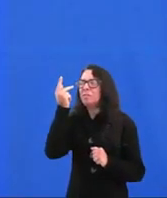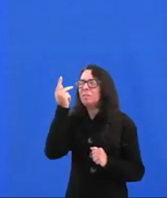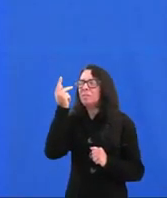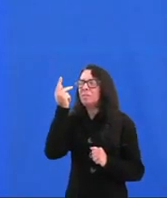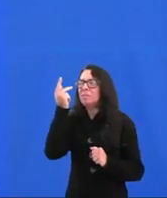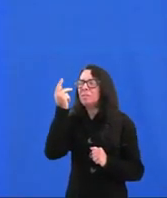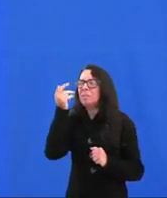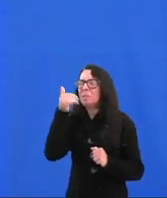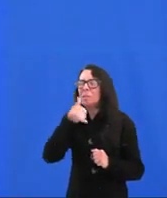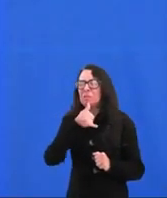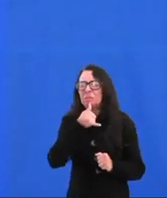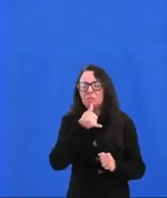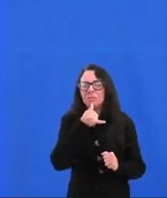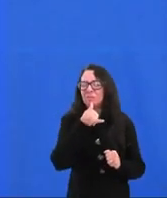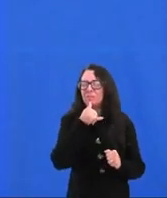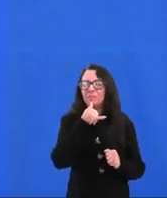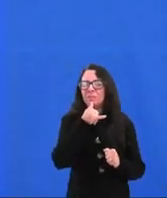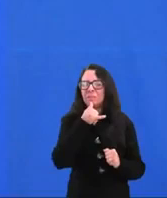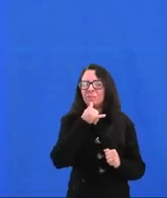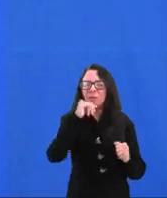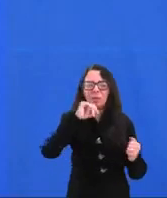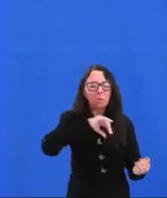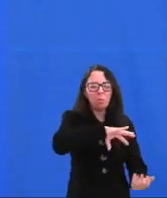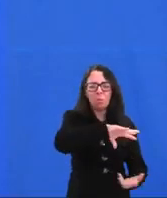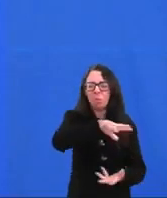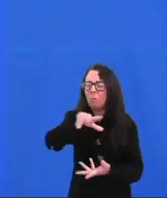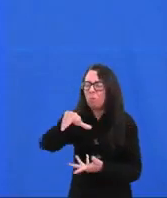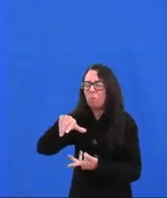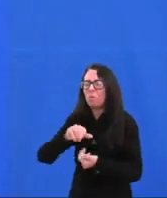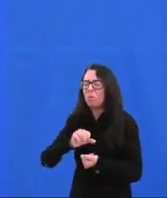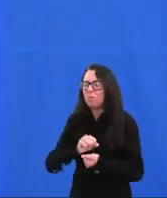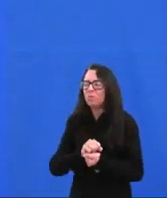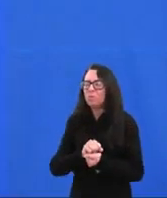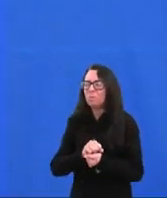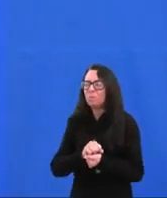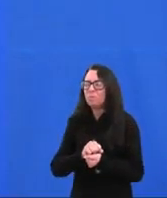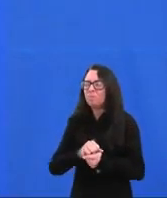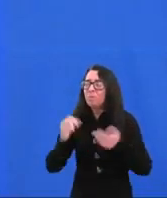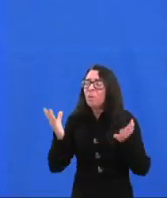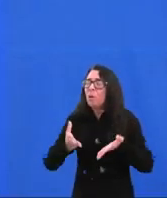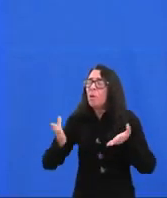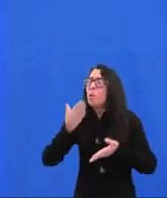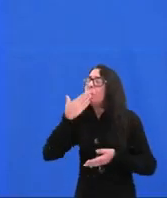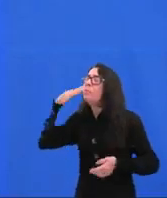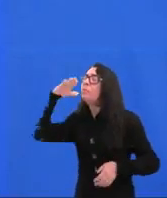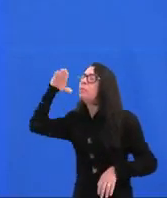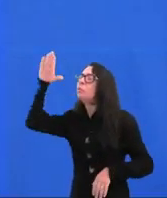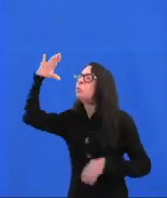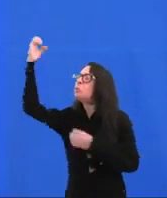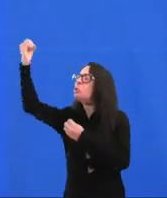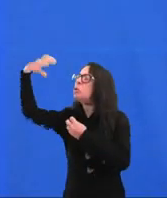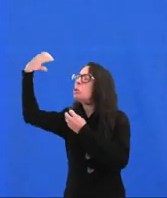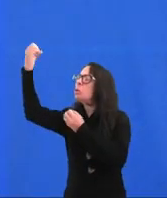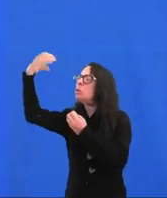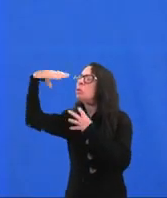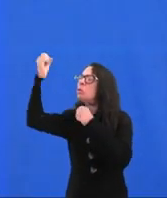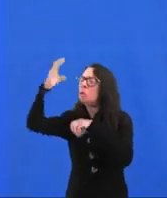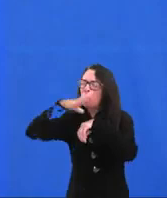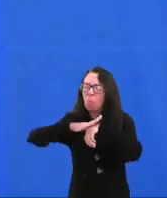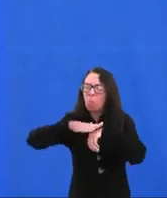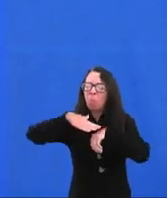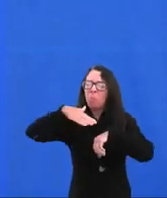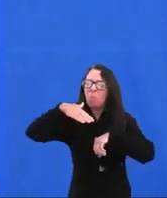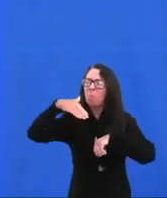nesse momento, Pai. Instrua-nos, ó Pai, orienta-nos e sê conosco, Espírito Santo. É essa